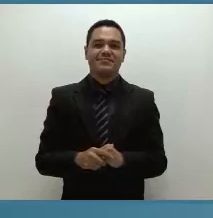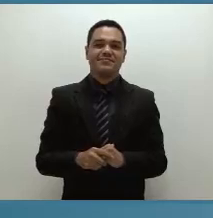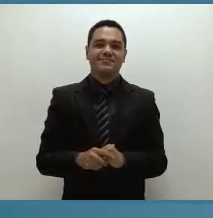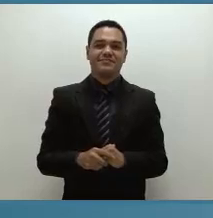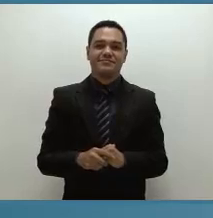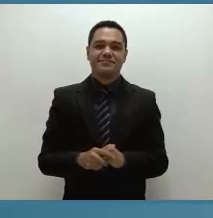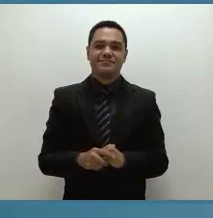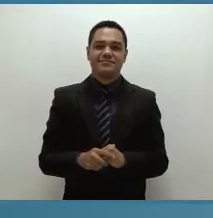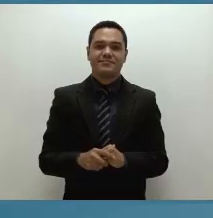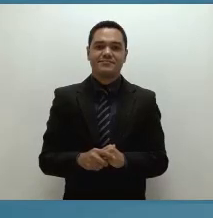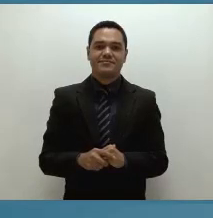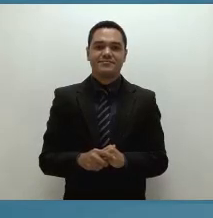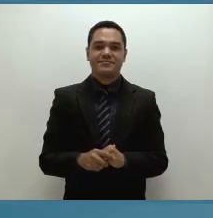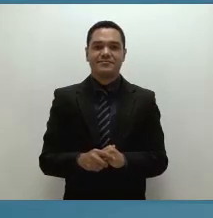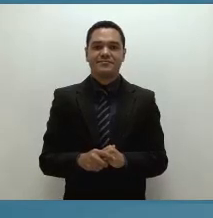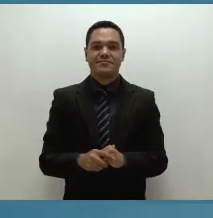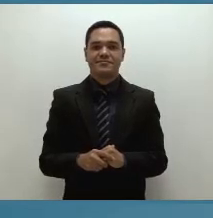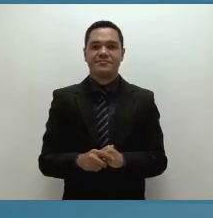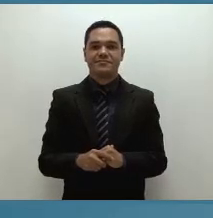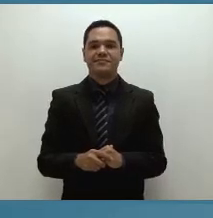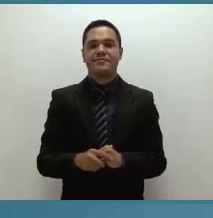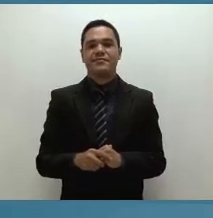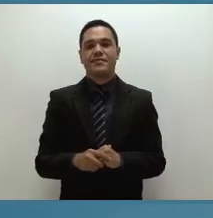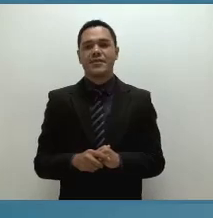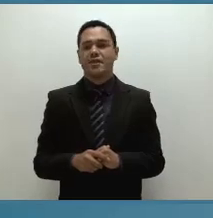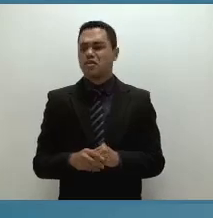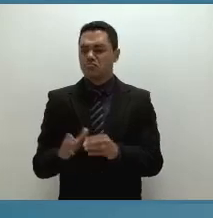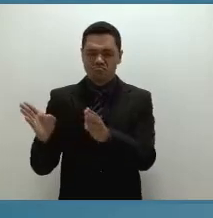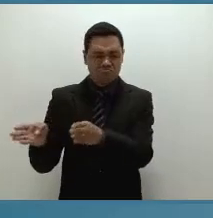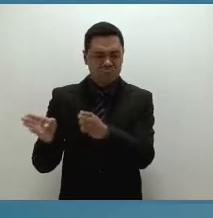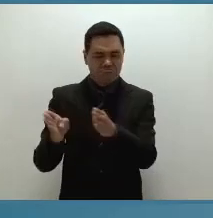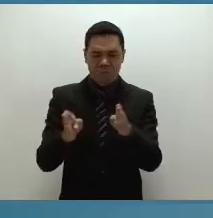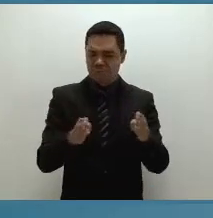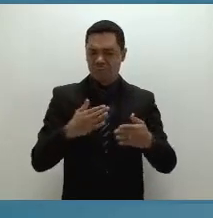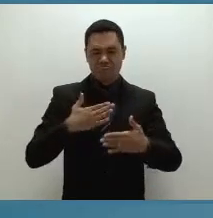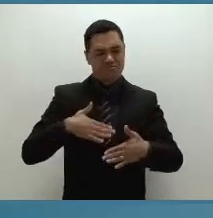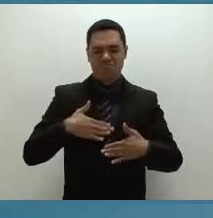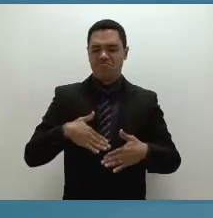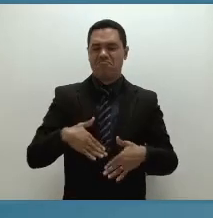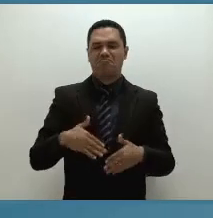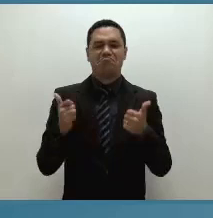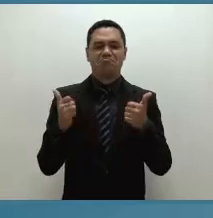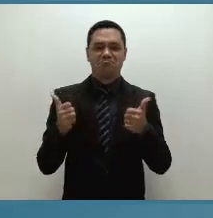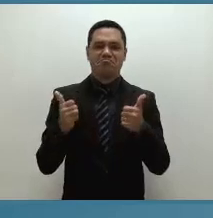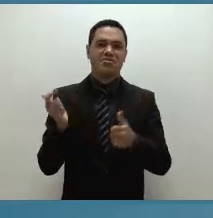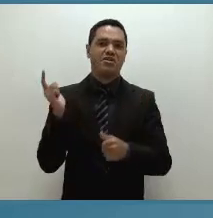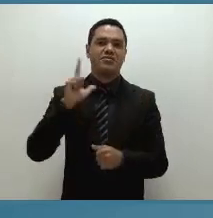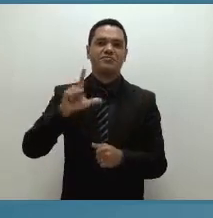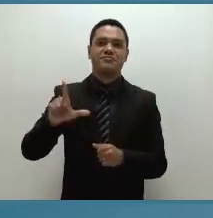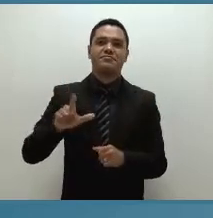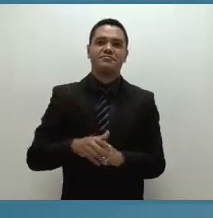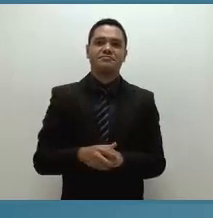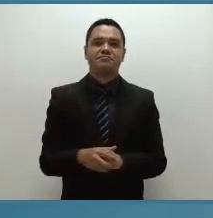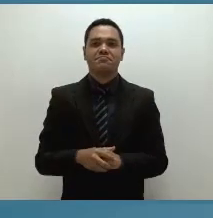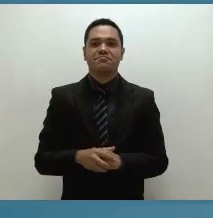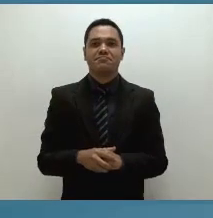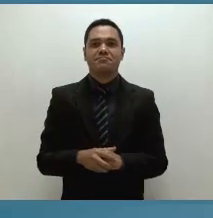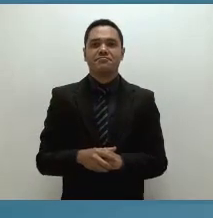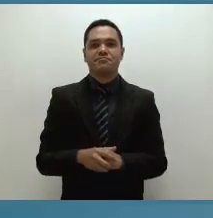medidas. Nada além da normalidade. Então, diante